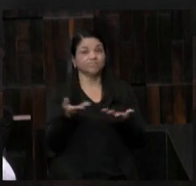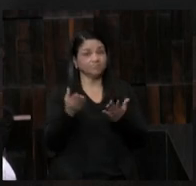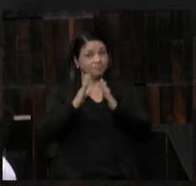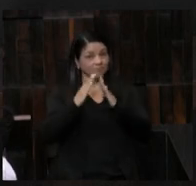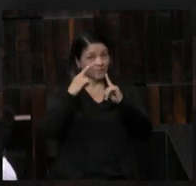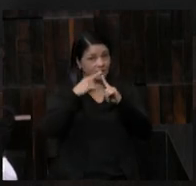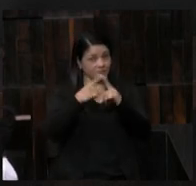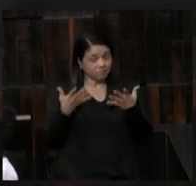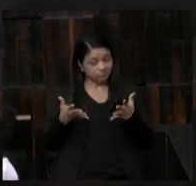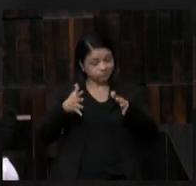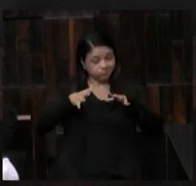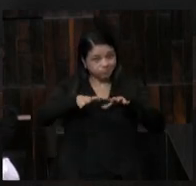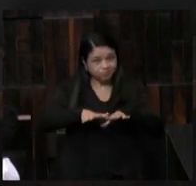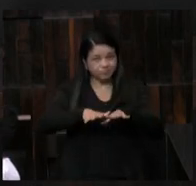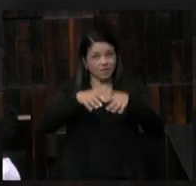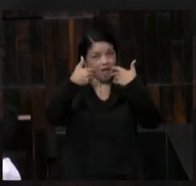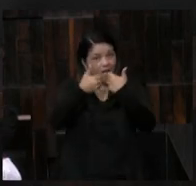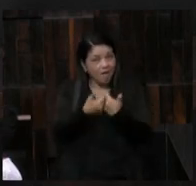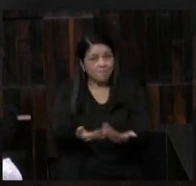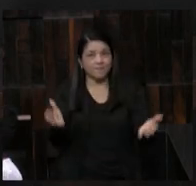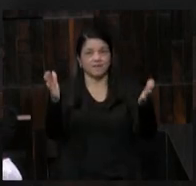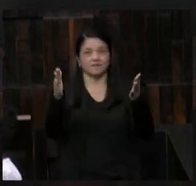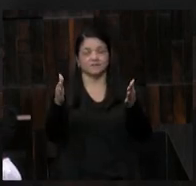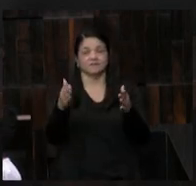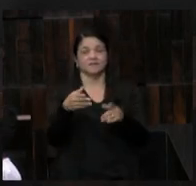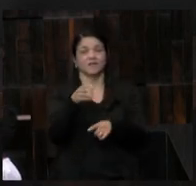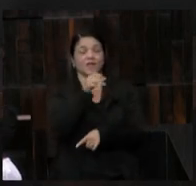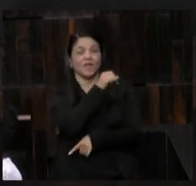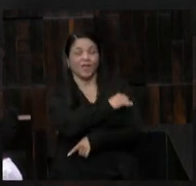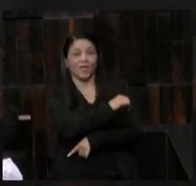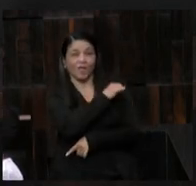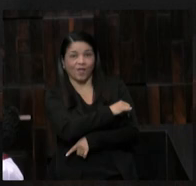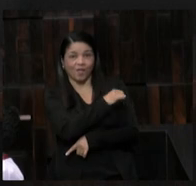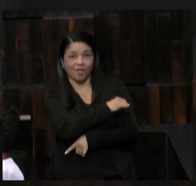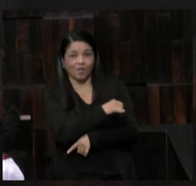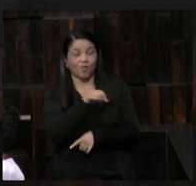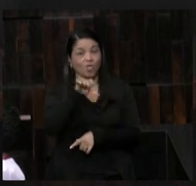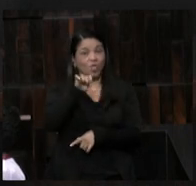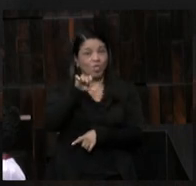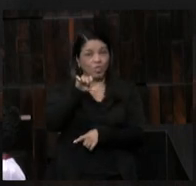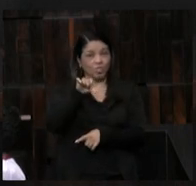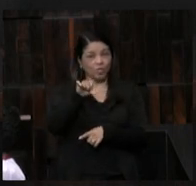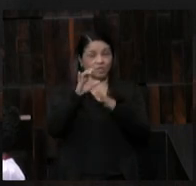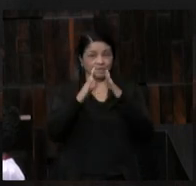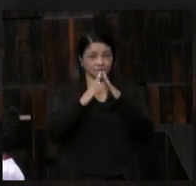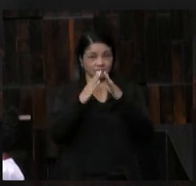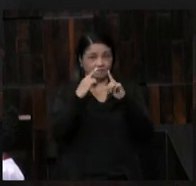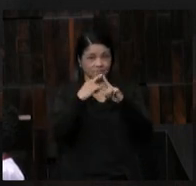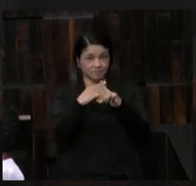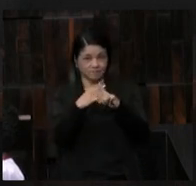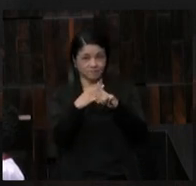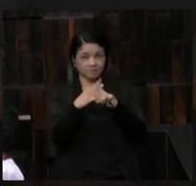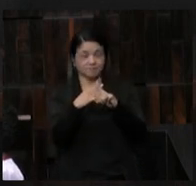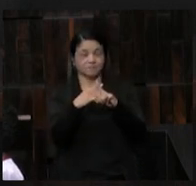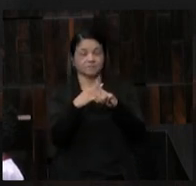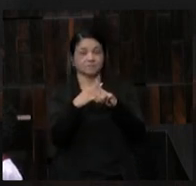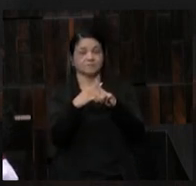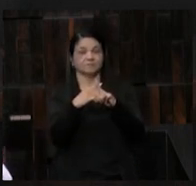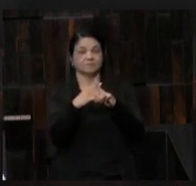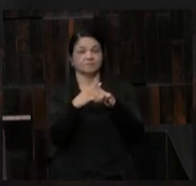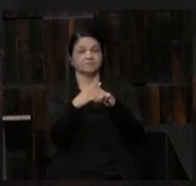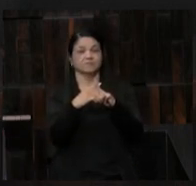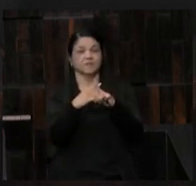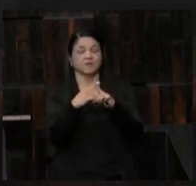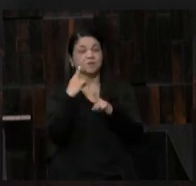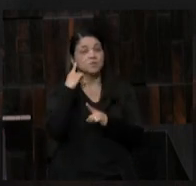mais inclusiva, mais aberta. No Rio, temos nove paróquias com pastoral do